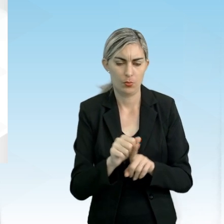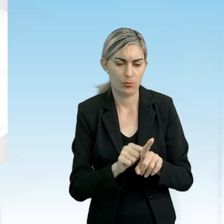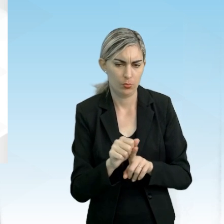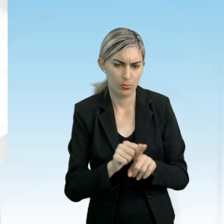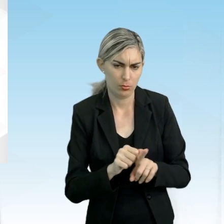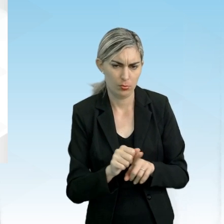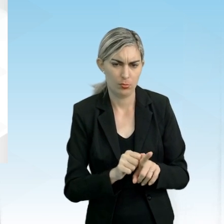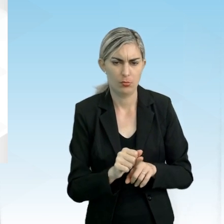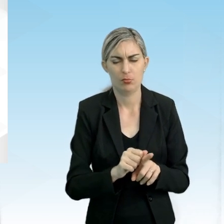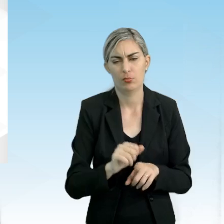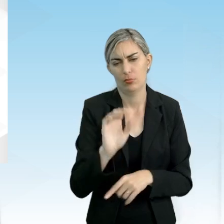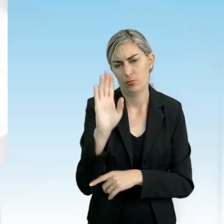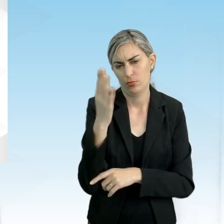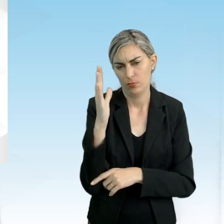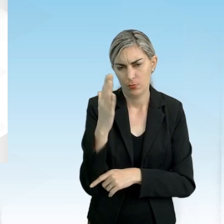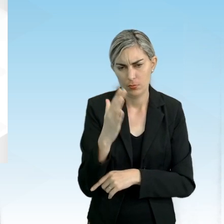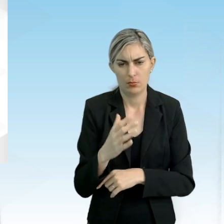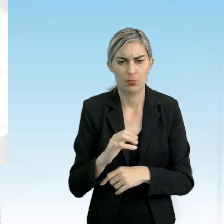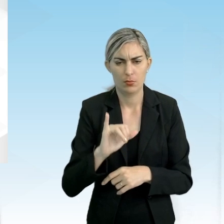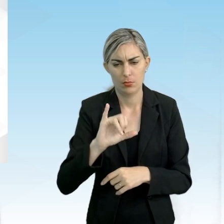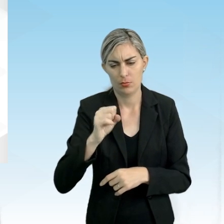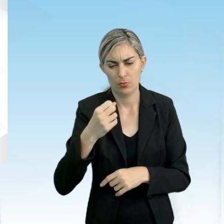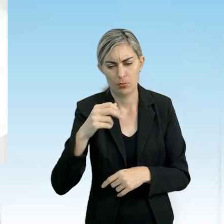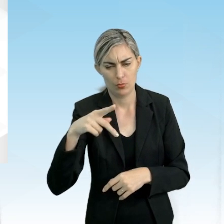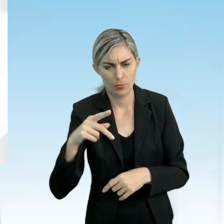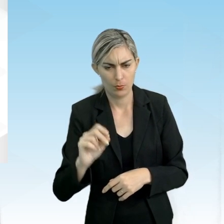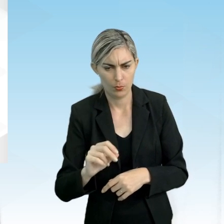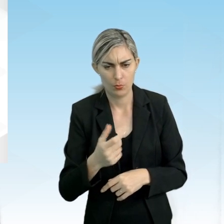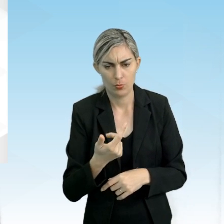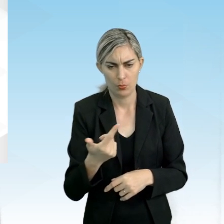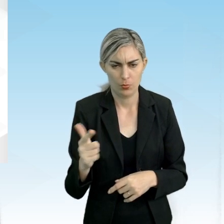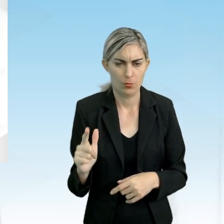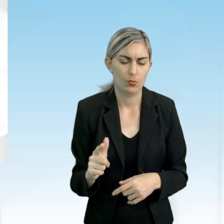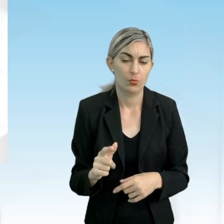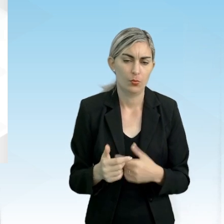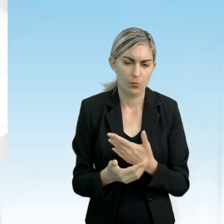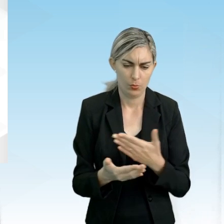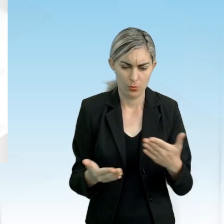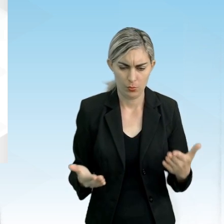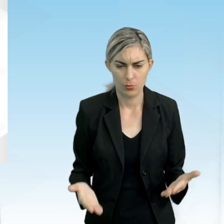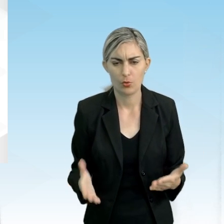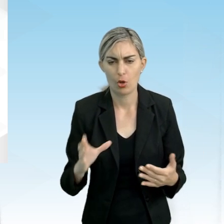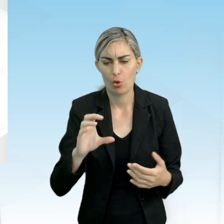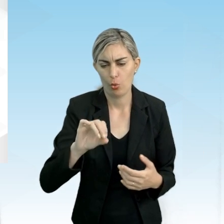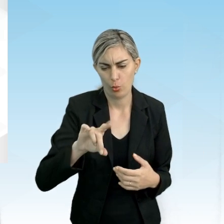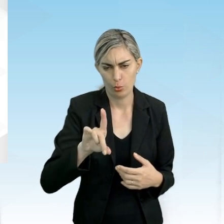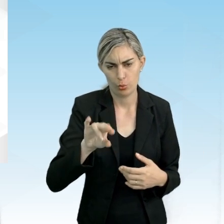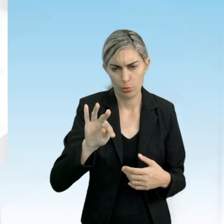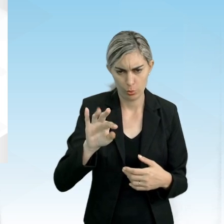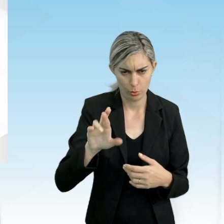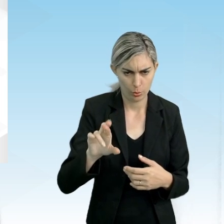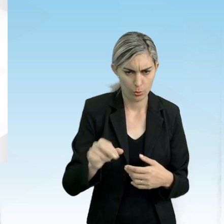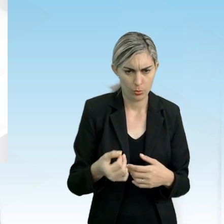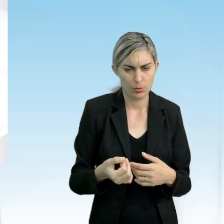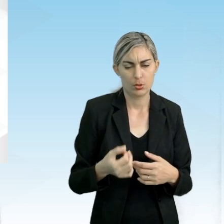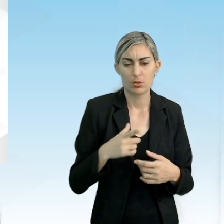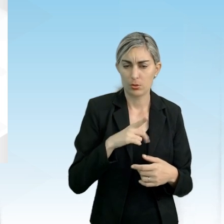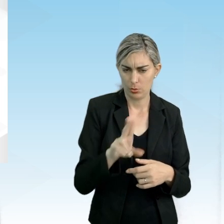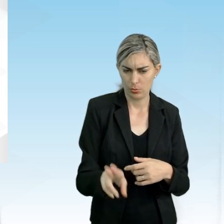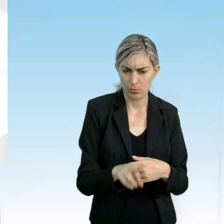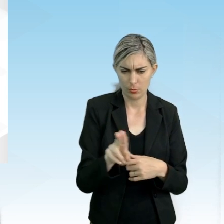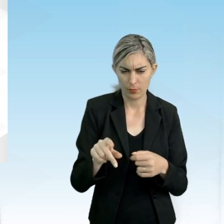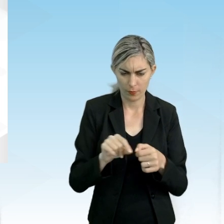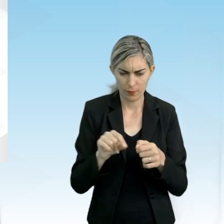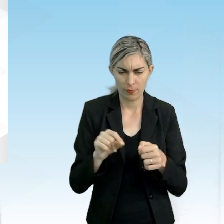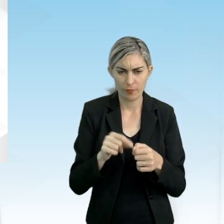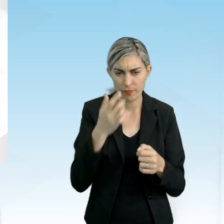madeiras lãs e dentre outros por sua vez já os condutores térmicos eles